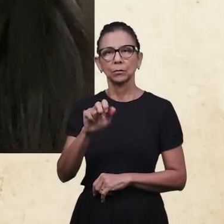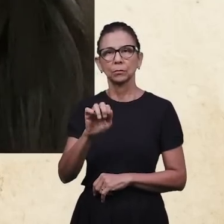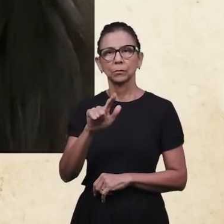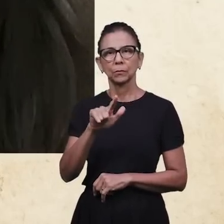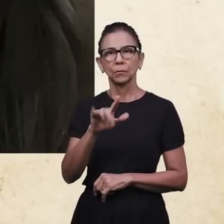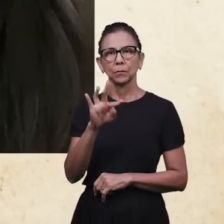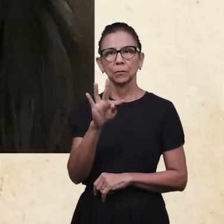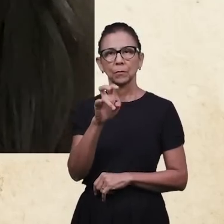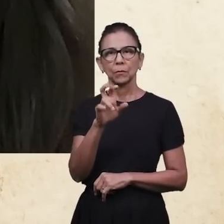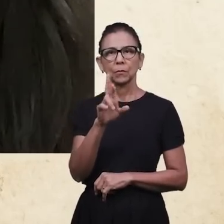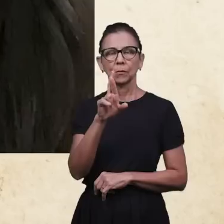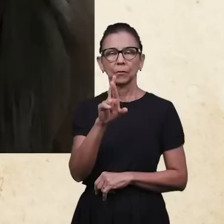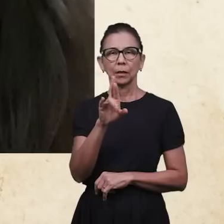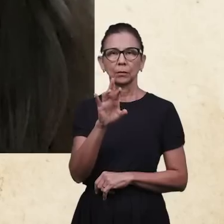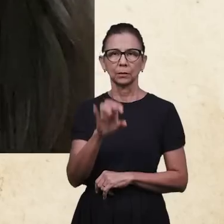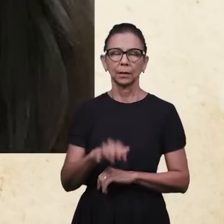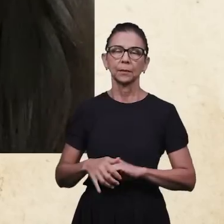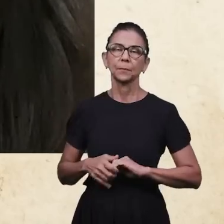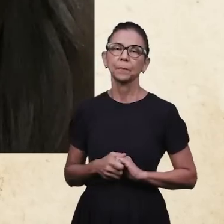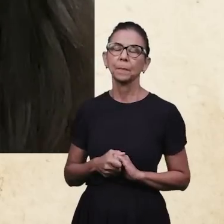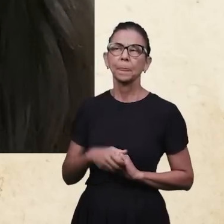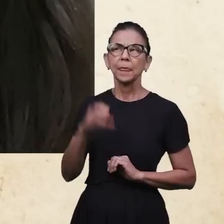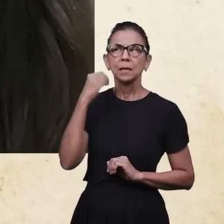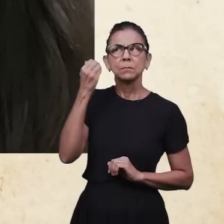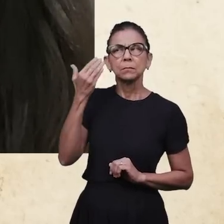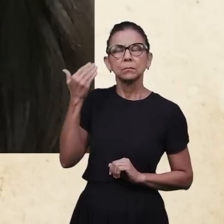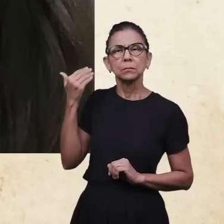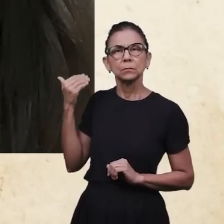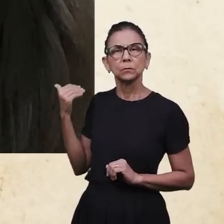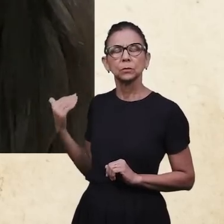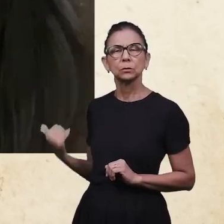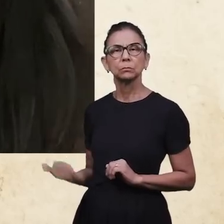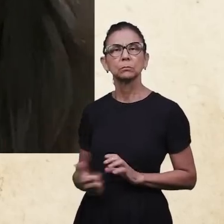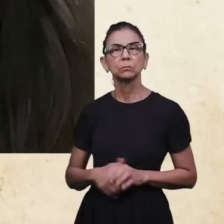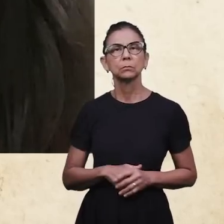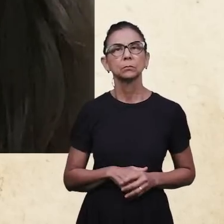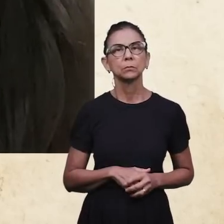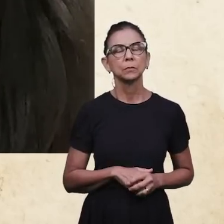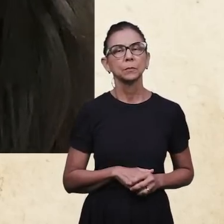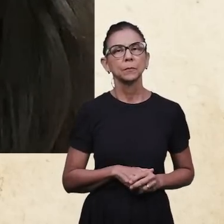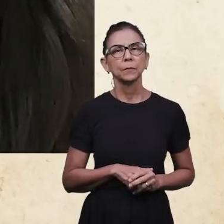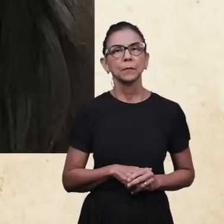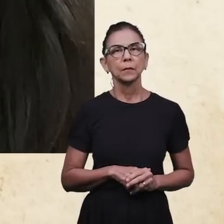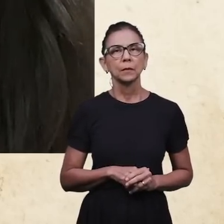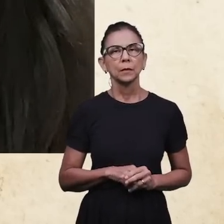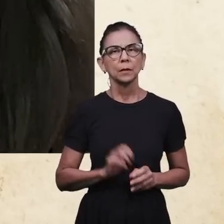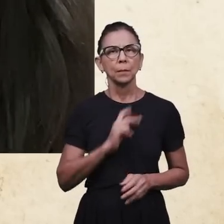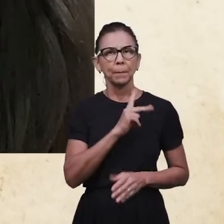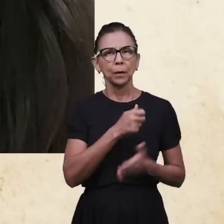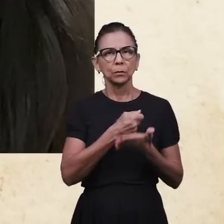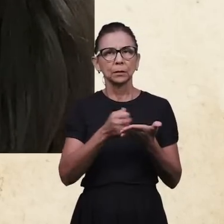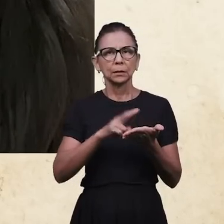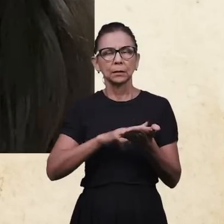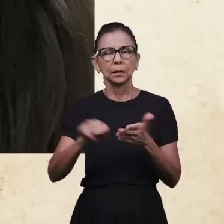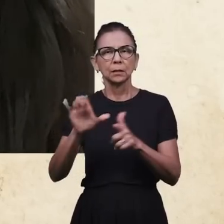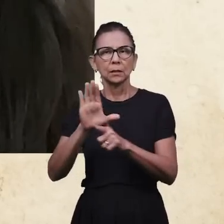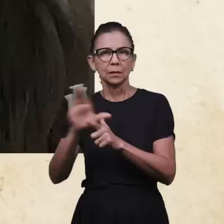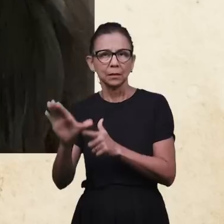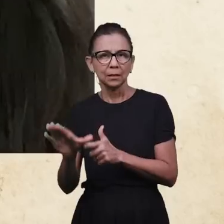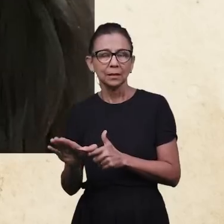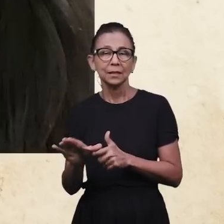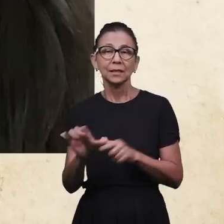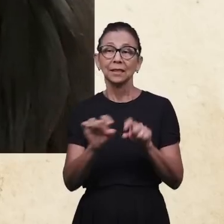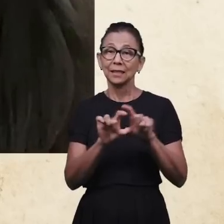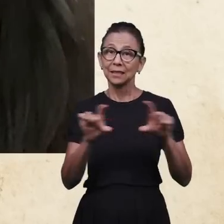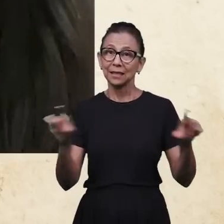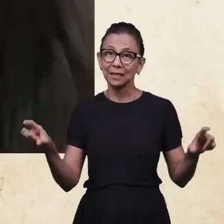Vou contar um pequeno testemunho, uma pequena experiência que eu tive há uns dias atrás, com base no texto de Paulo aos Coríntios, onde ele diz que todas as